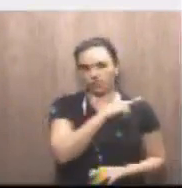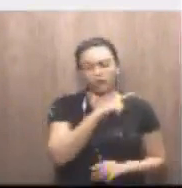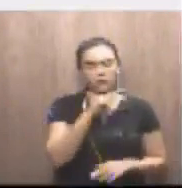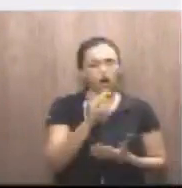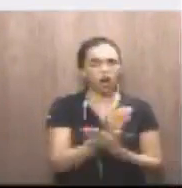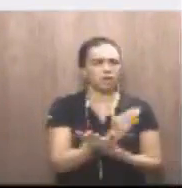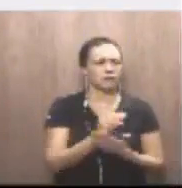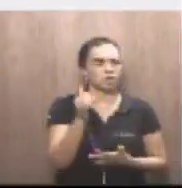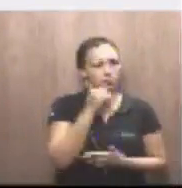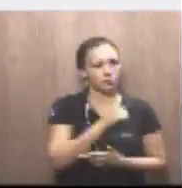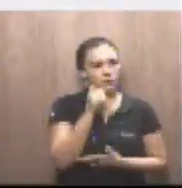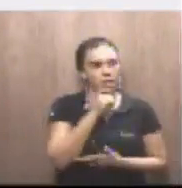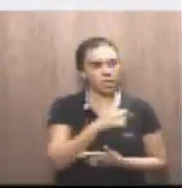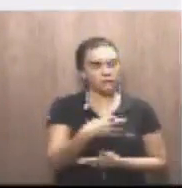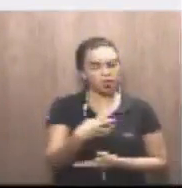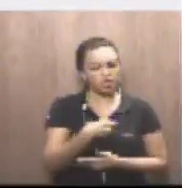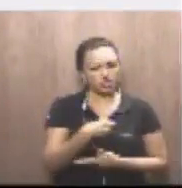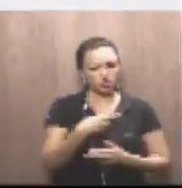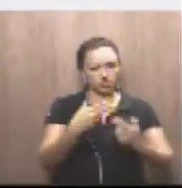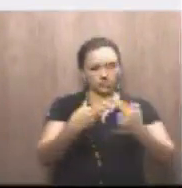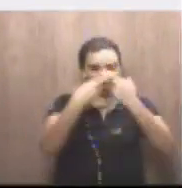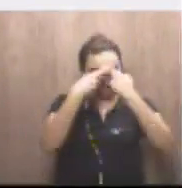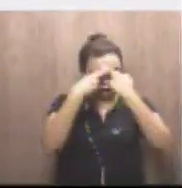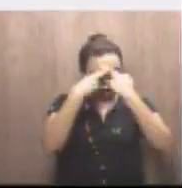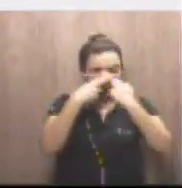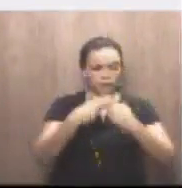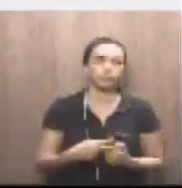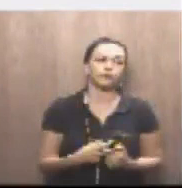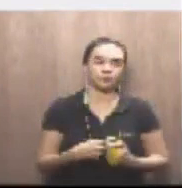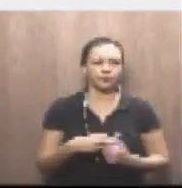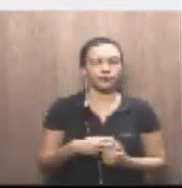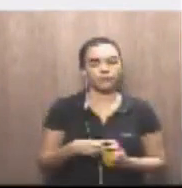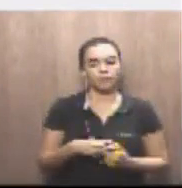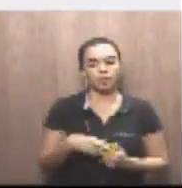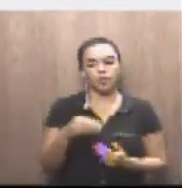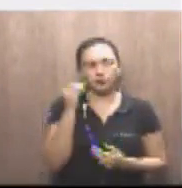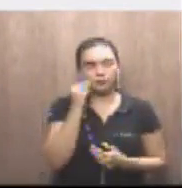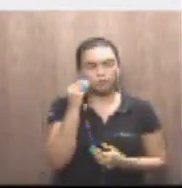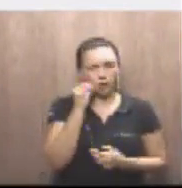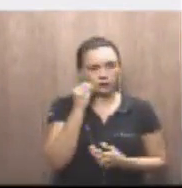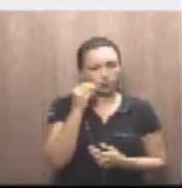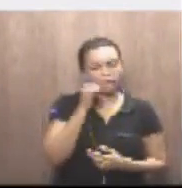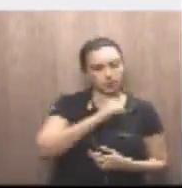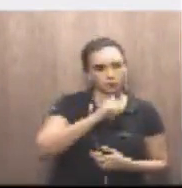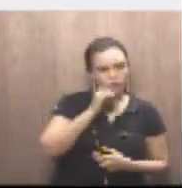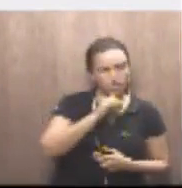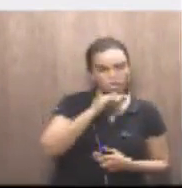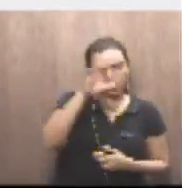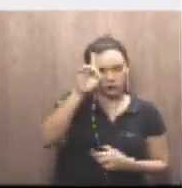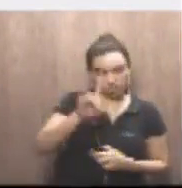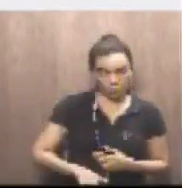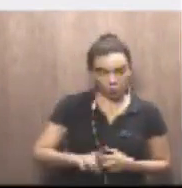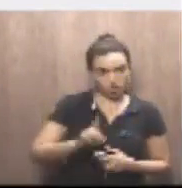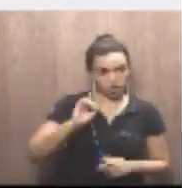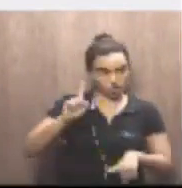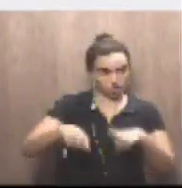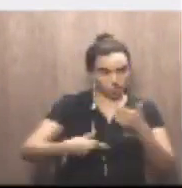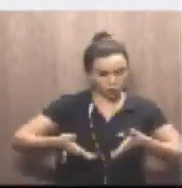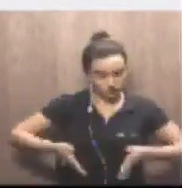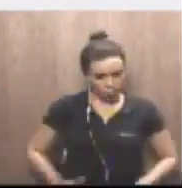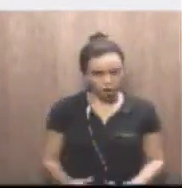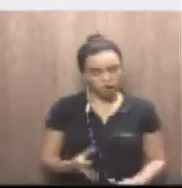com sequelas comportamentais e emocionais, que se mostram sejam nas mulheres com depressão pós-parto